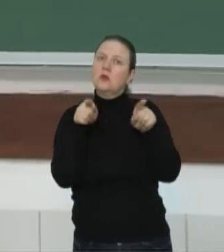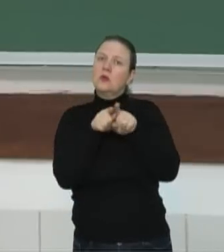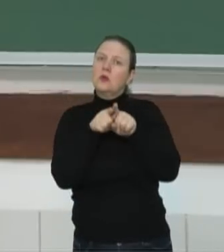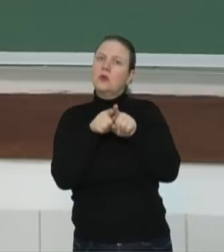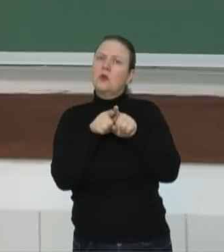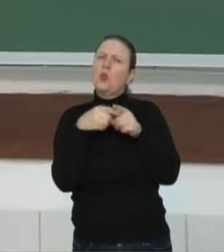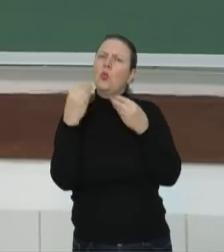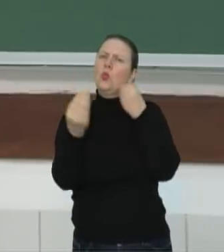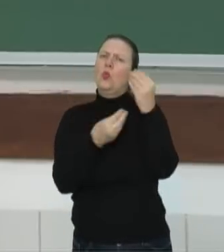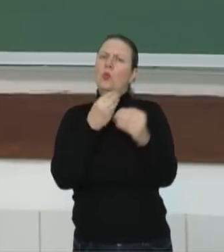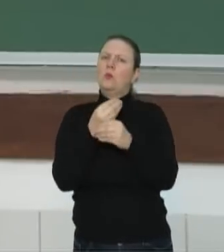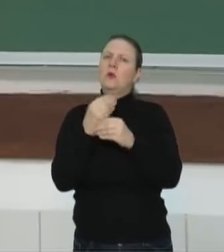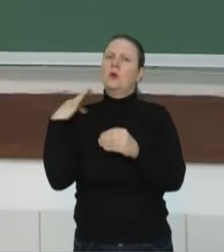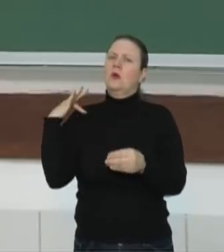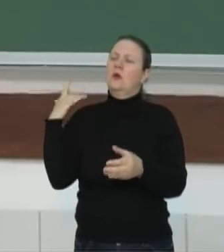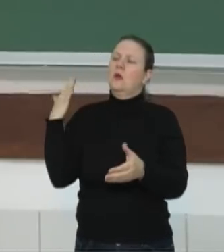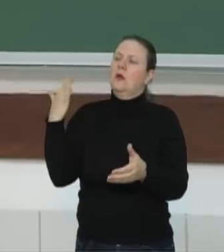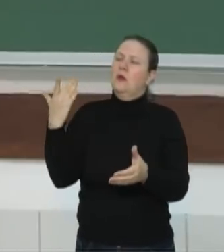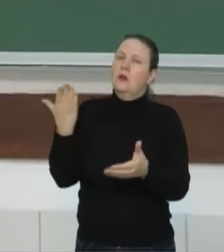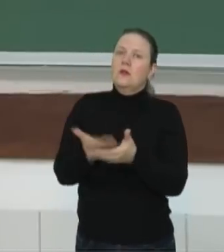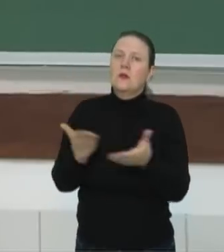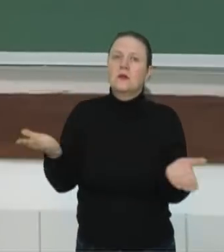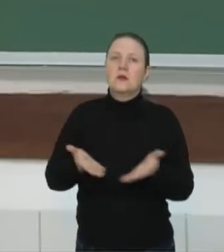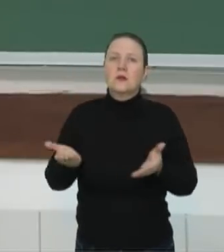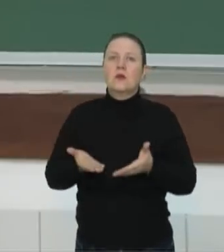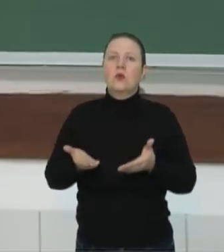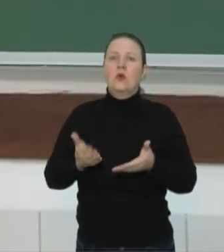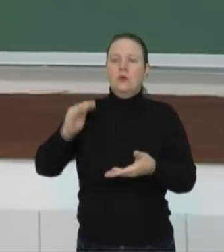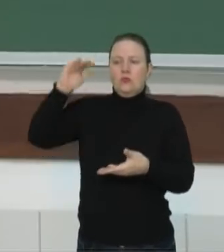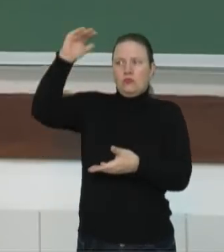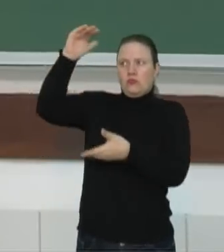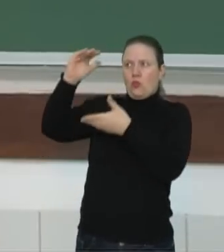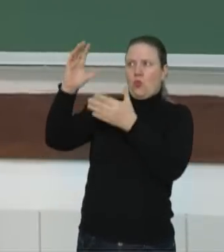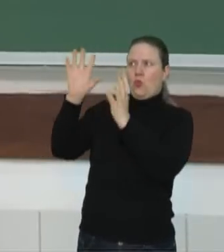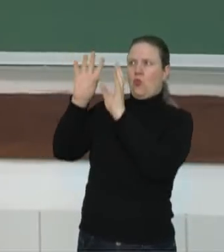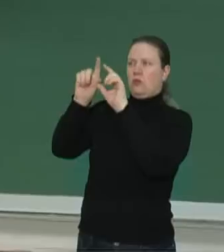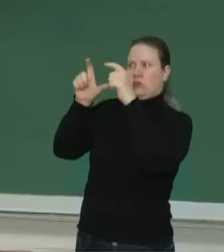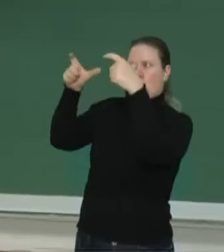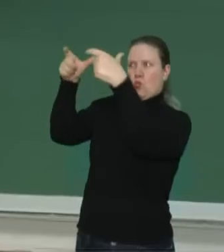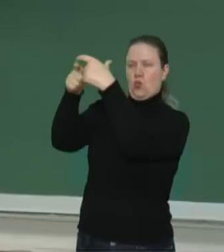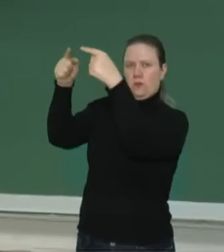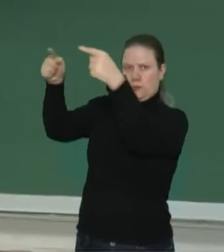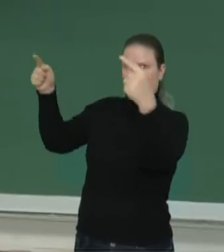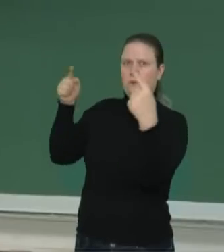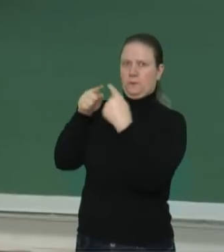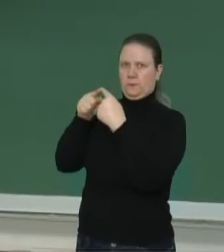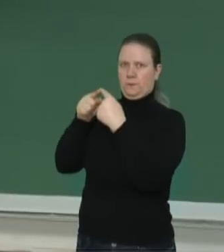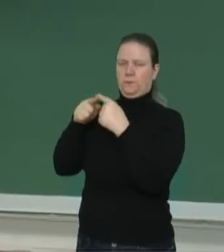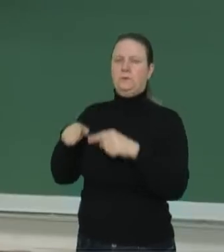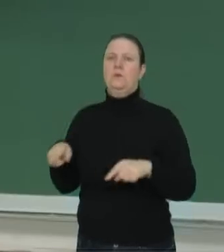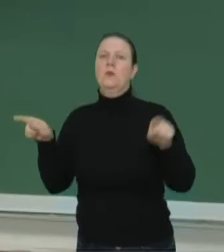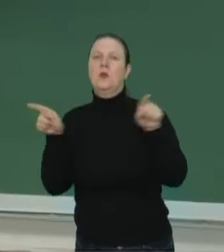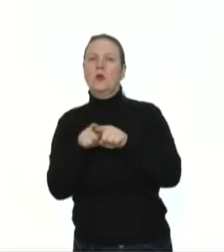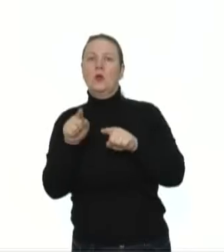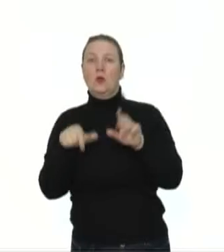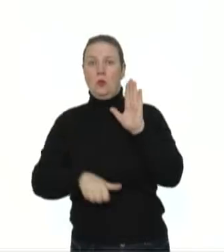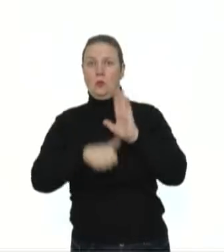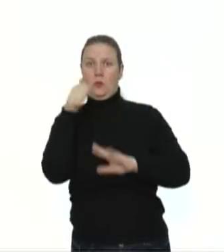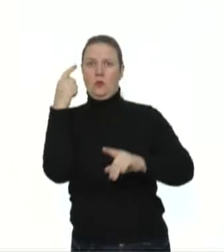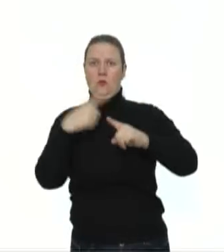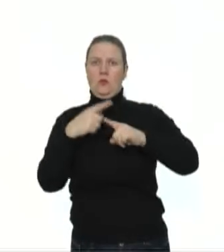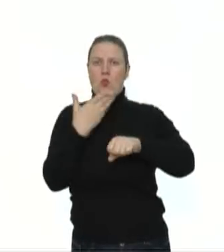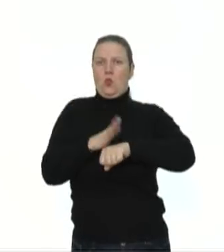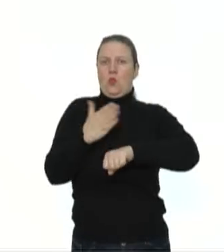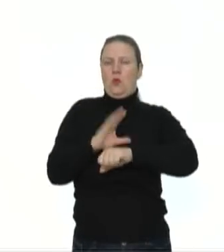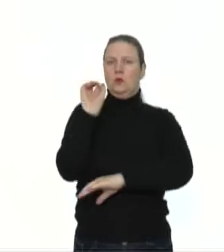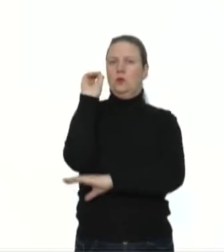de cesta é mantido até hoje no jogo de basquete. O primeiro jogo de basquete foi realizado com